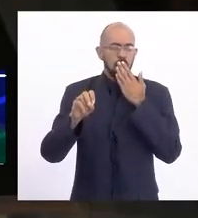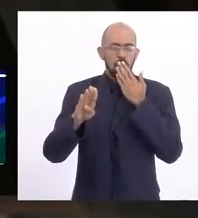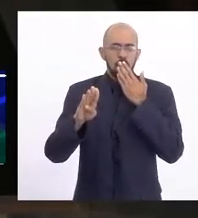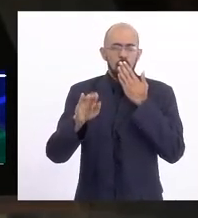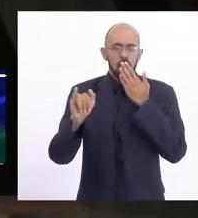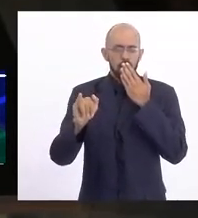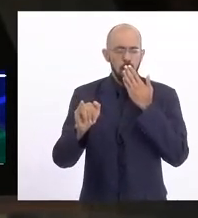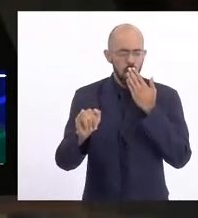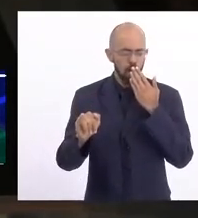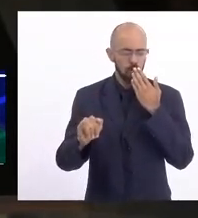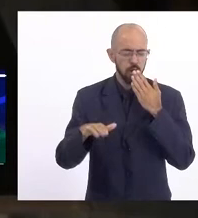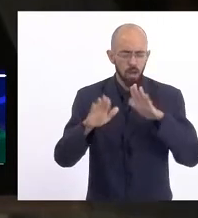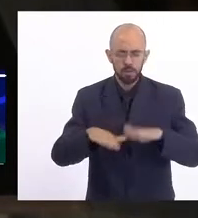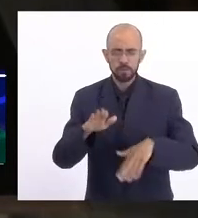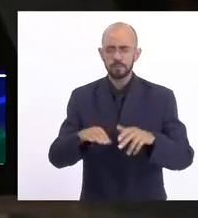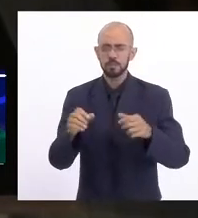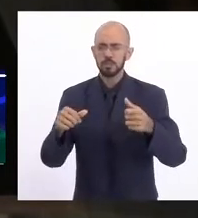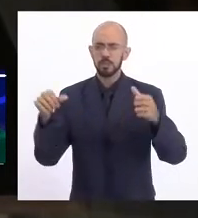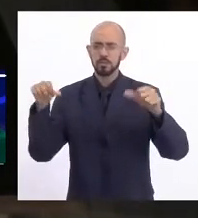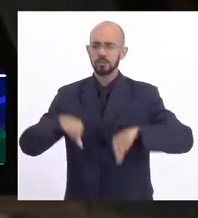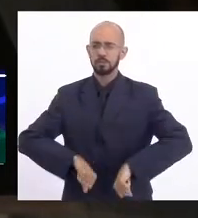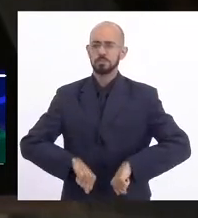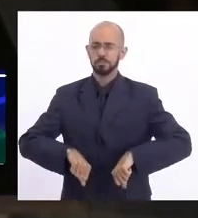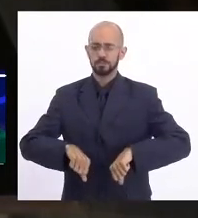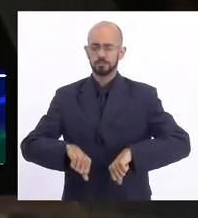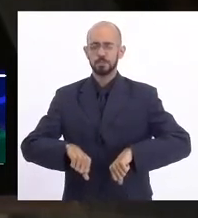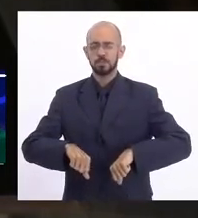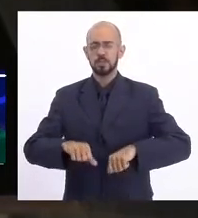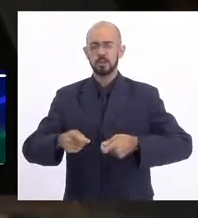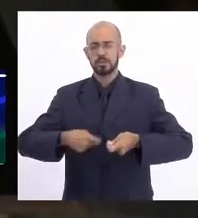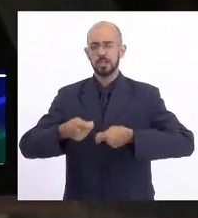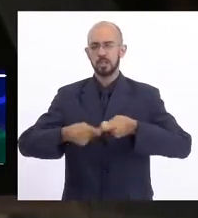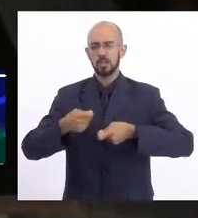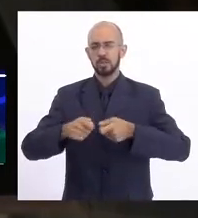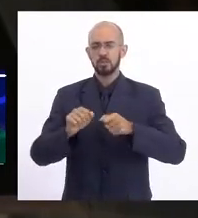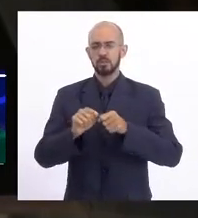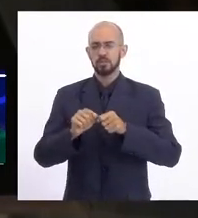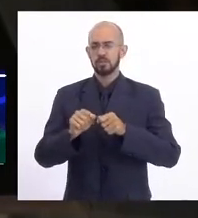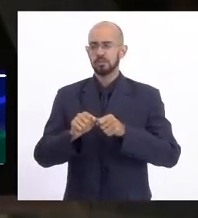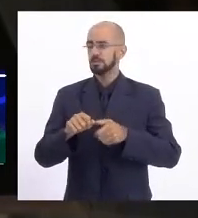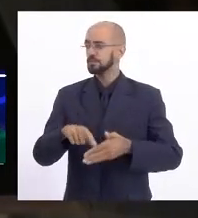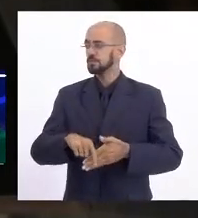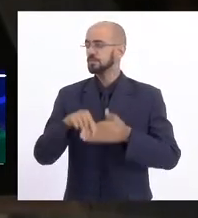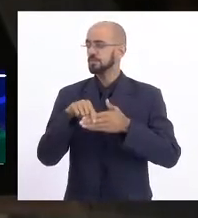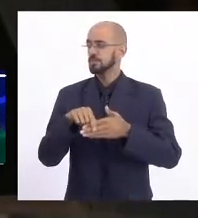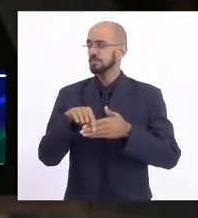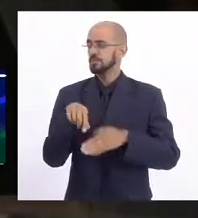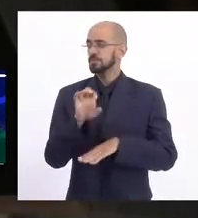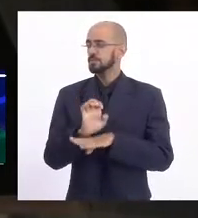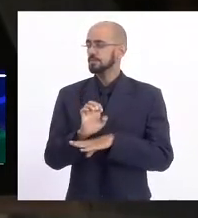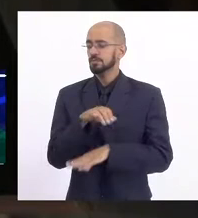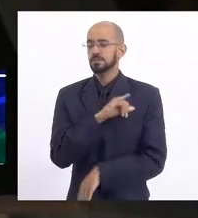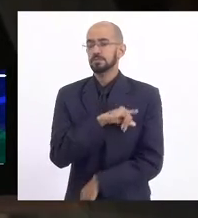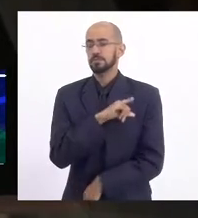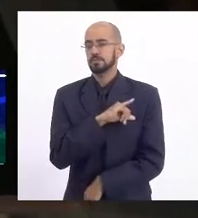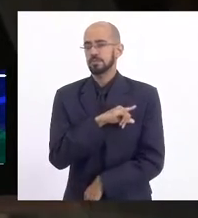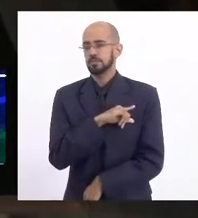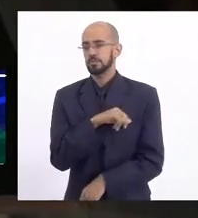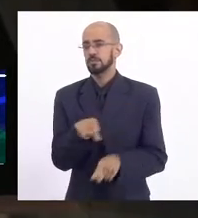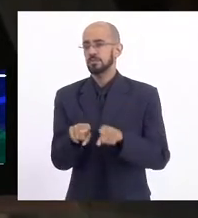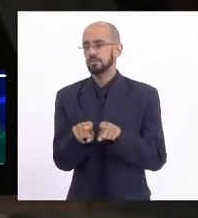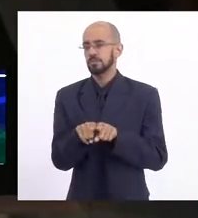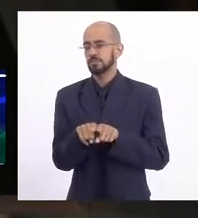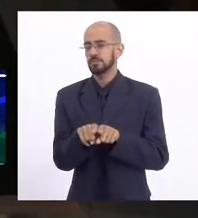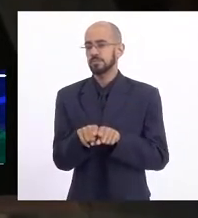negócios feitos pelas autoridades estaduais do Rio de Janeiro nos últimos 20 anos. E mais, a Operação